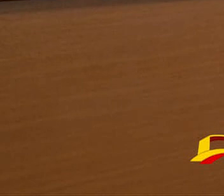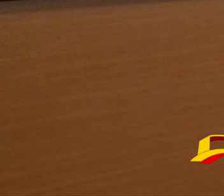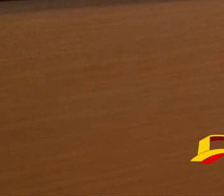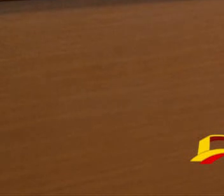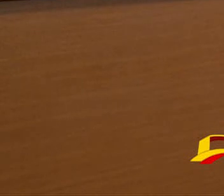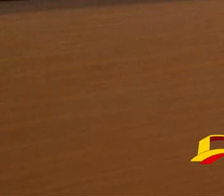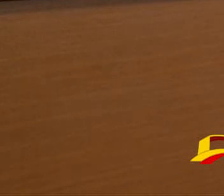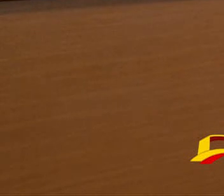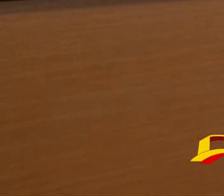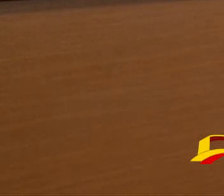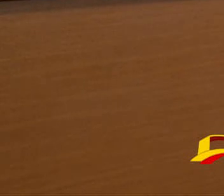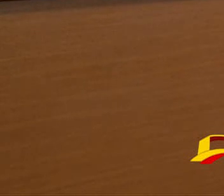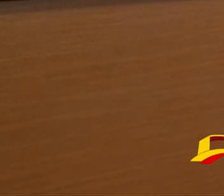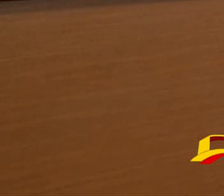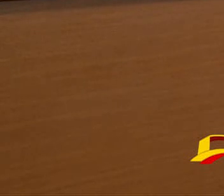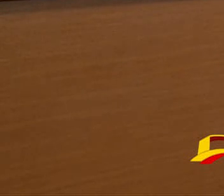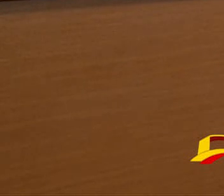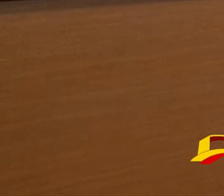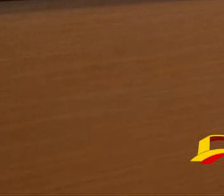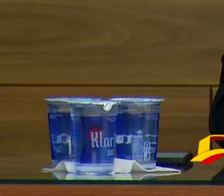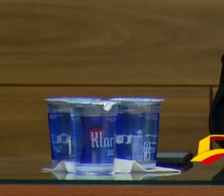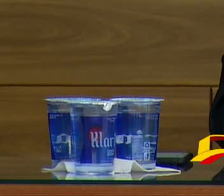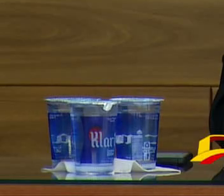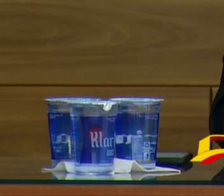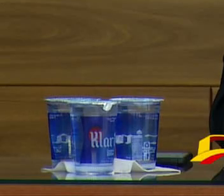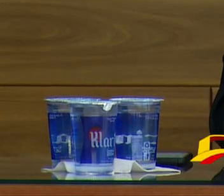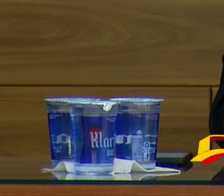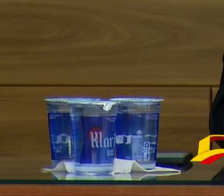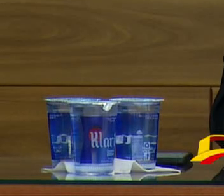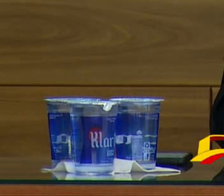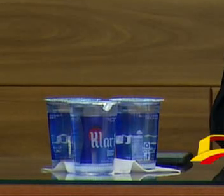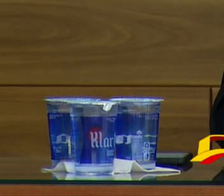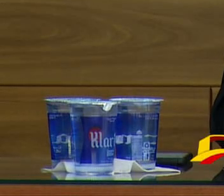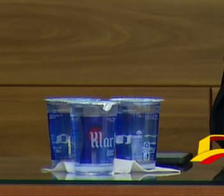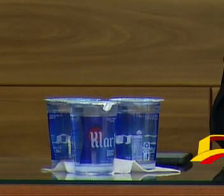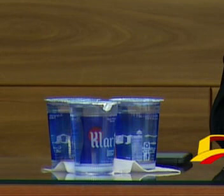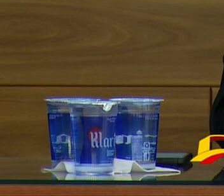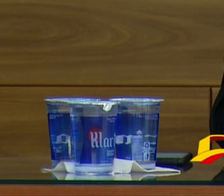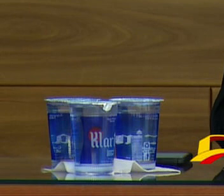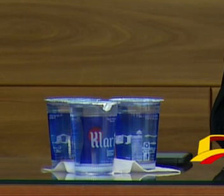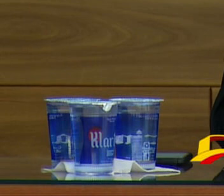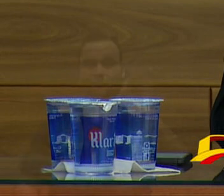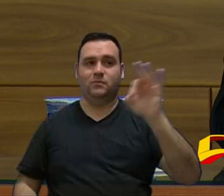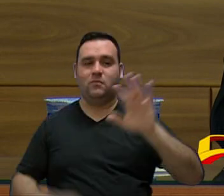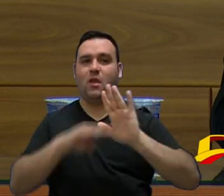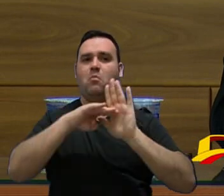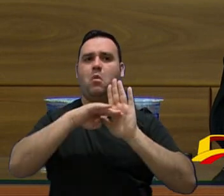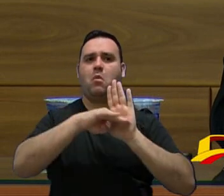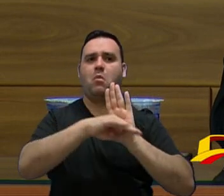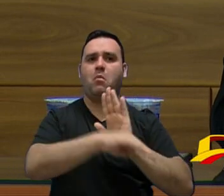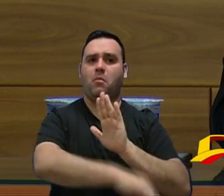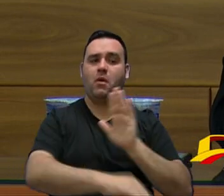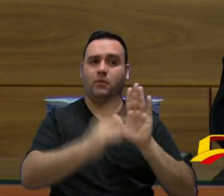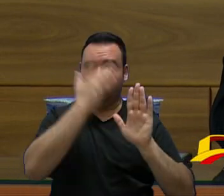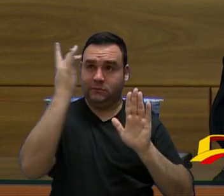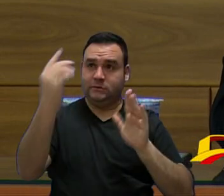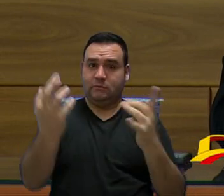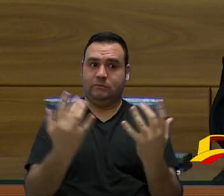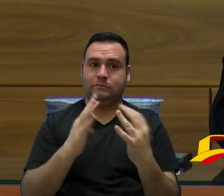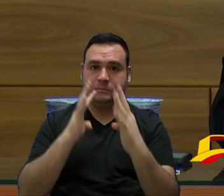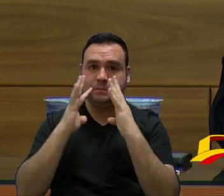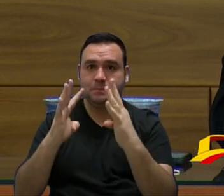pé de laranjeiras por exemplo nós tivemos uma queda em torno de cinquenta por cento do número de atendimento